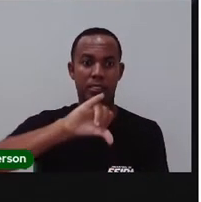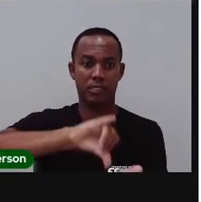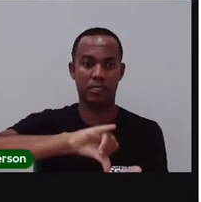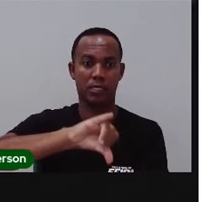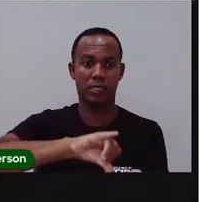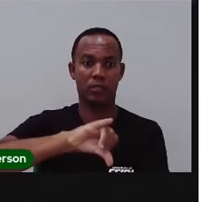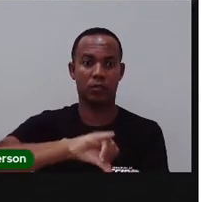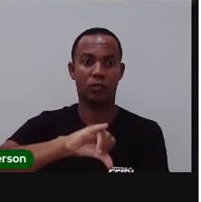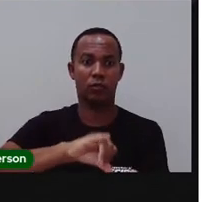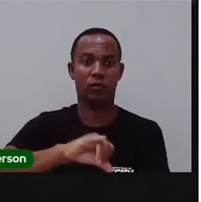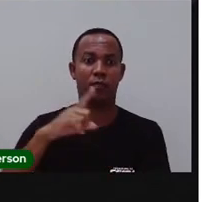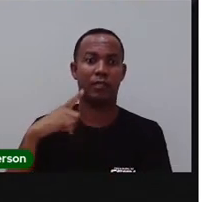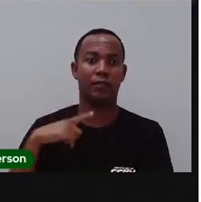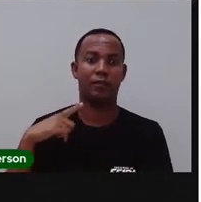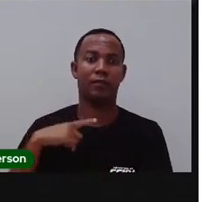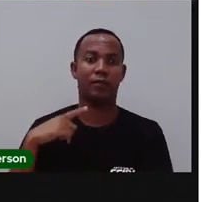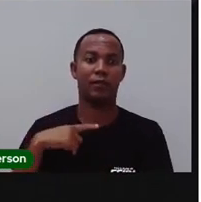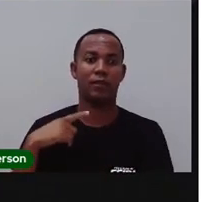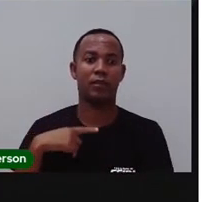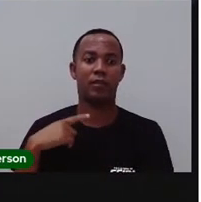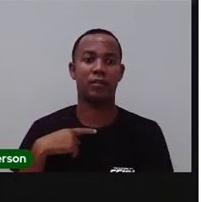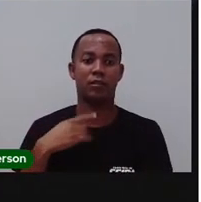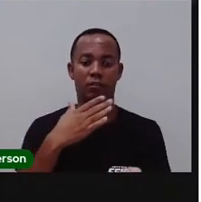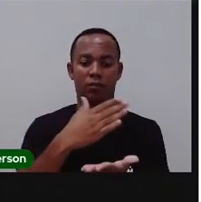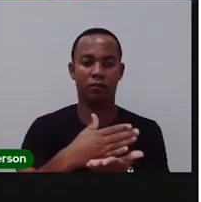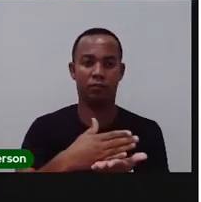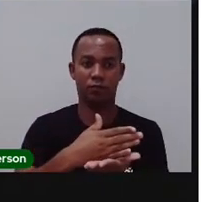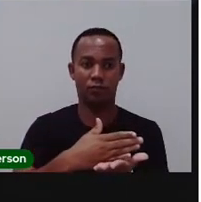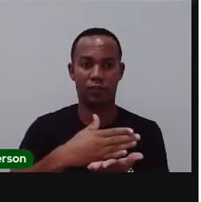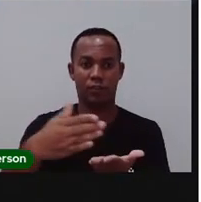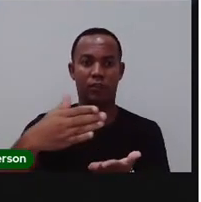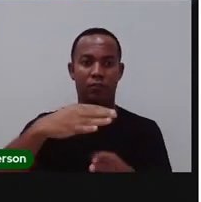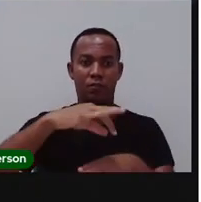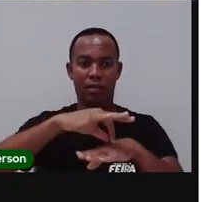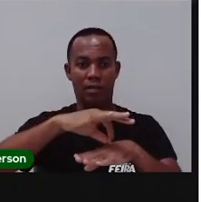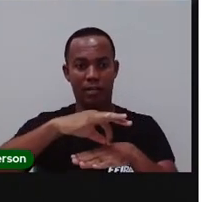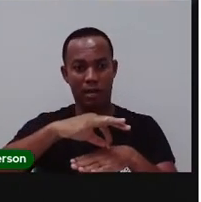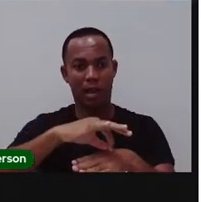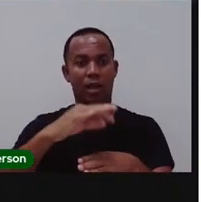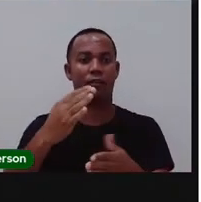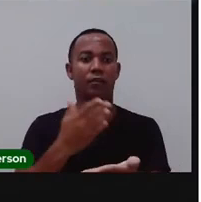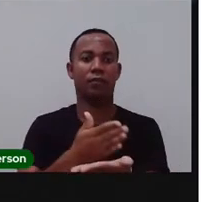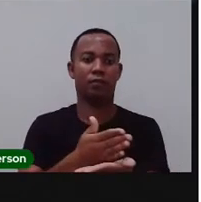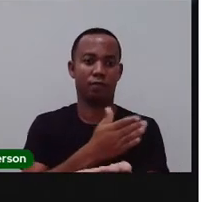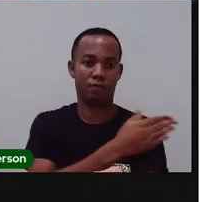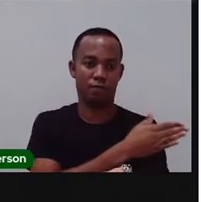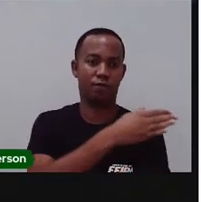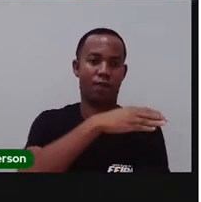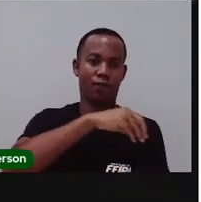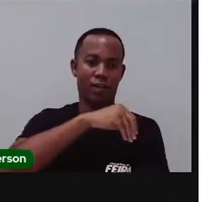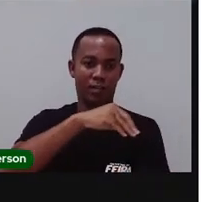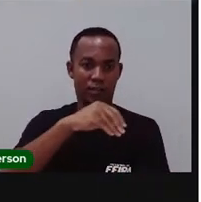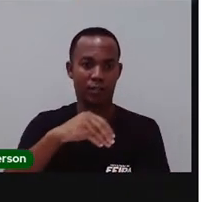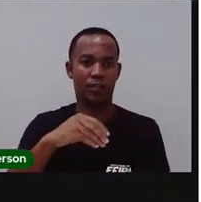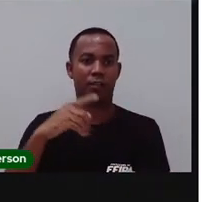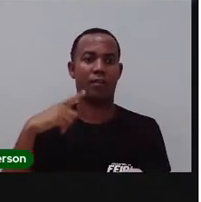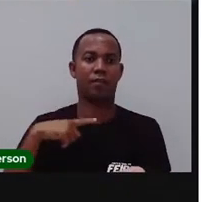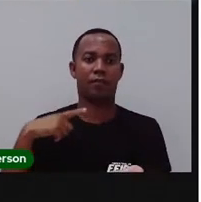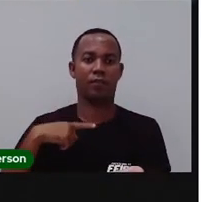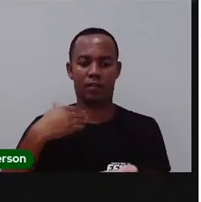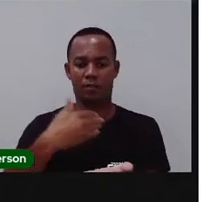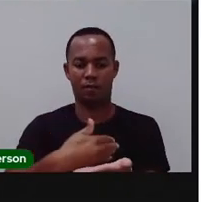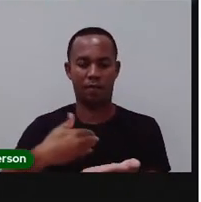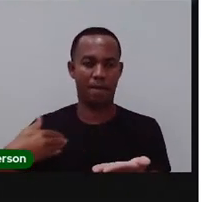é dividido em partes. O mercado da carne, o mercado da farinha, tem o mercado